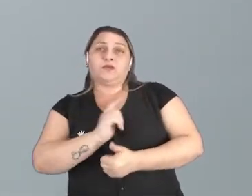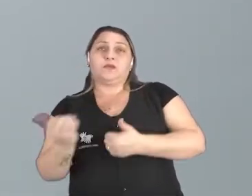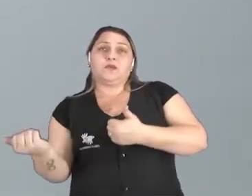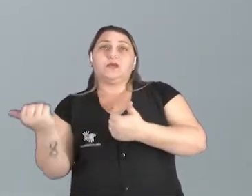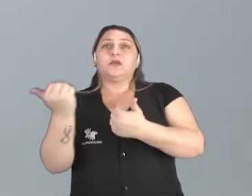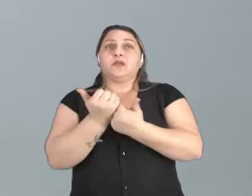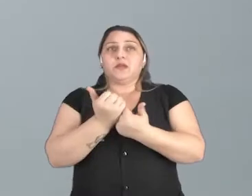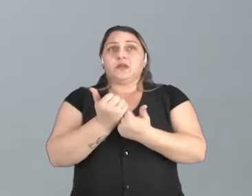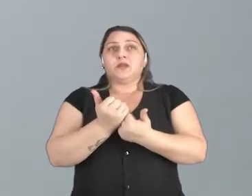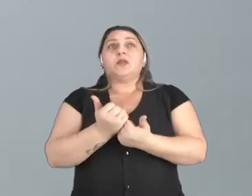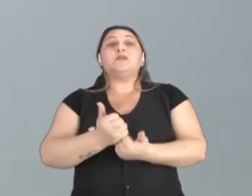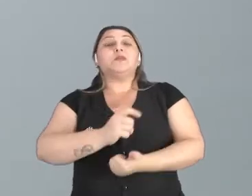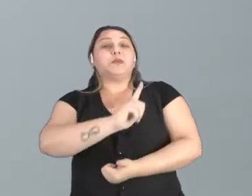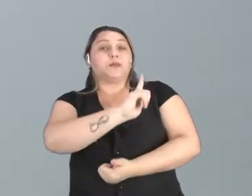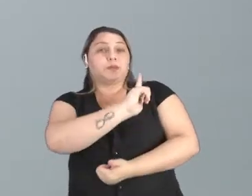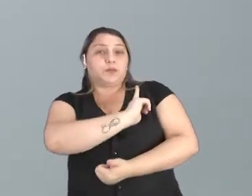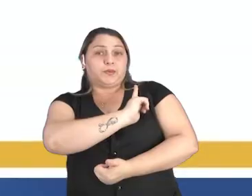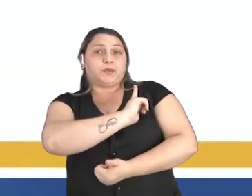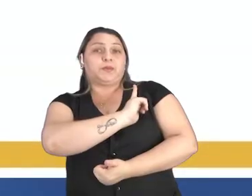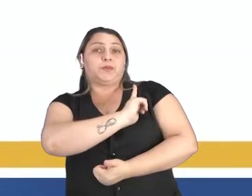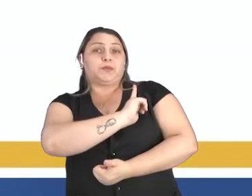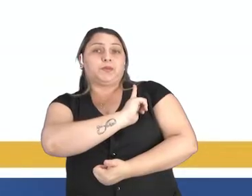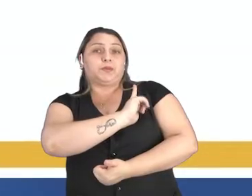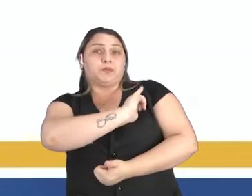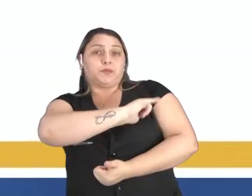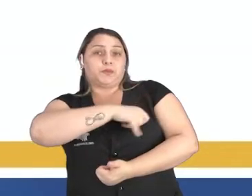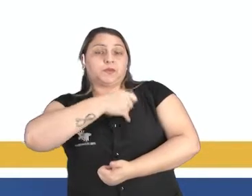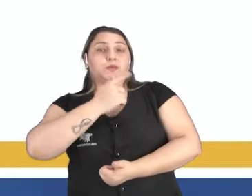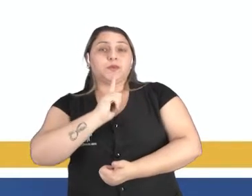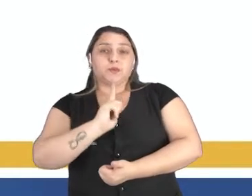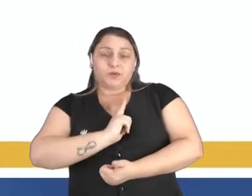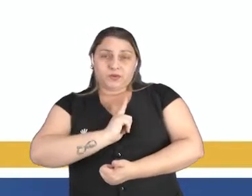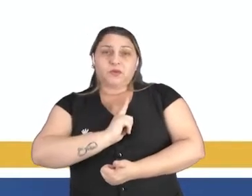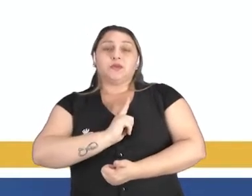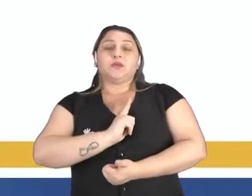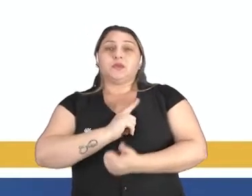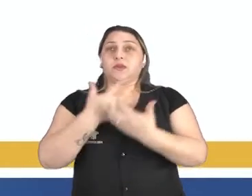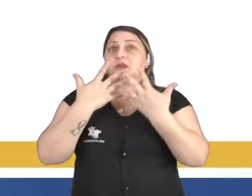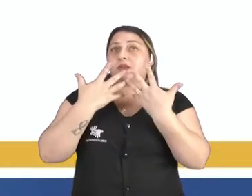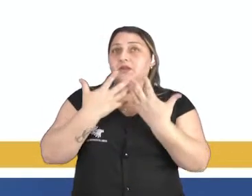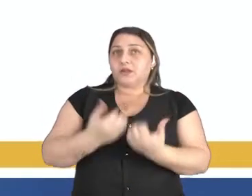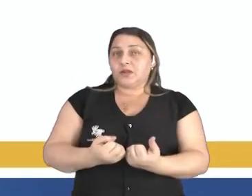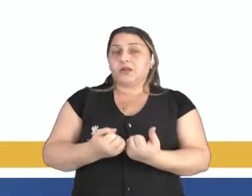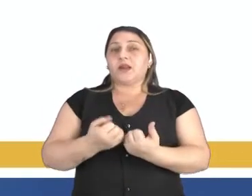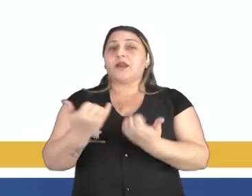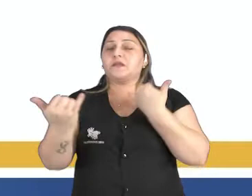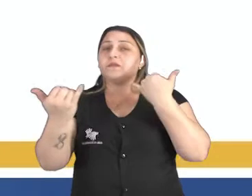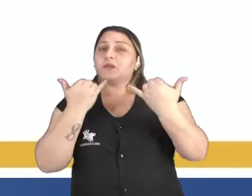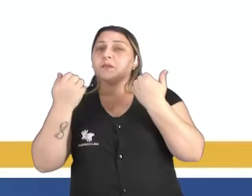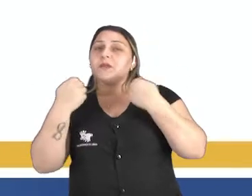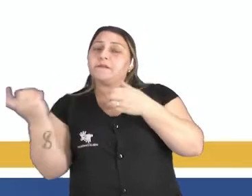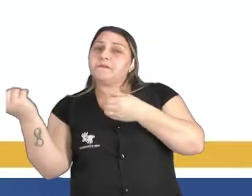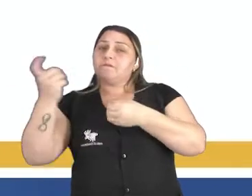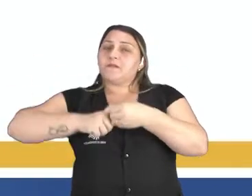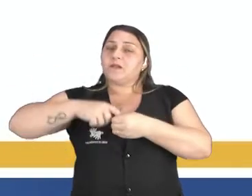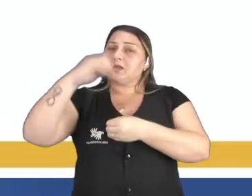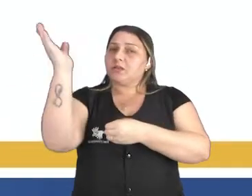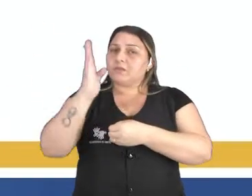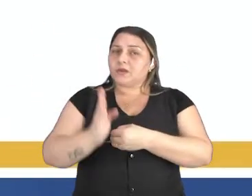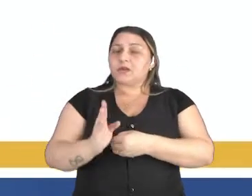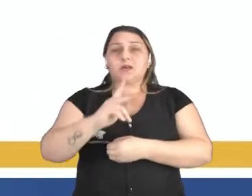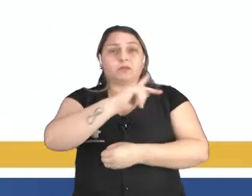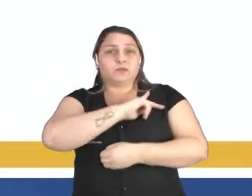tem a posse aí desse Jango, né, que estava lá na China e recebe a informação que ele tem que voltar para o Brasil para